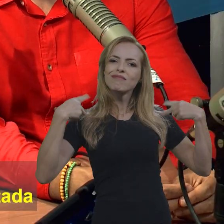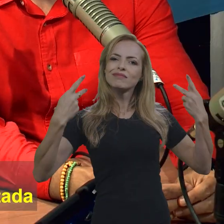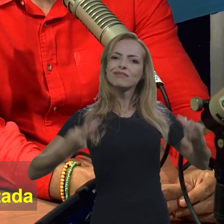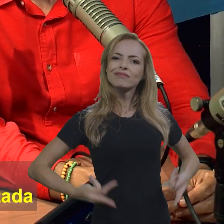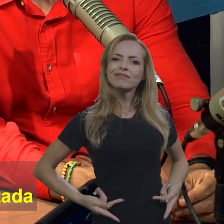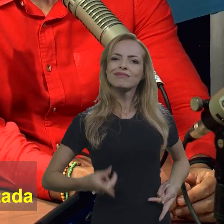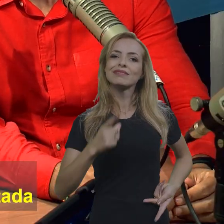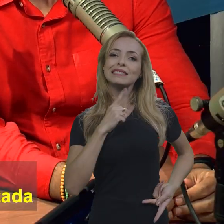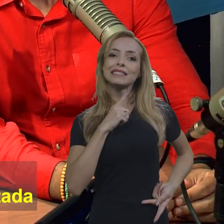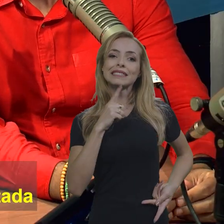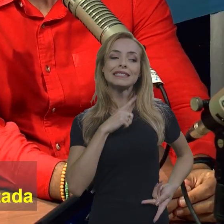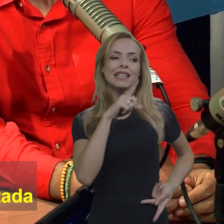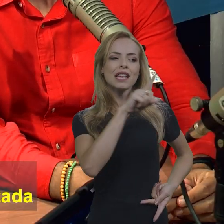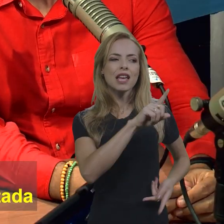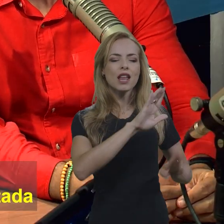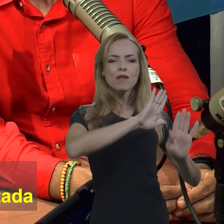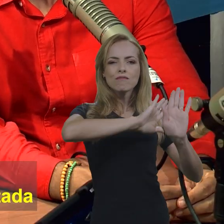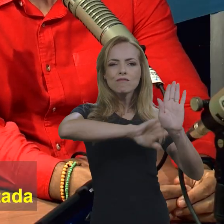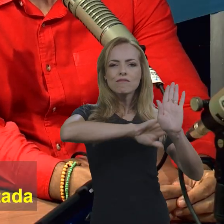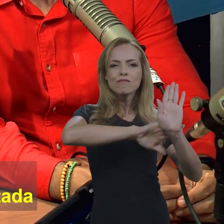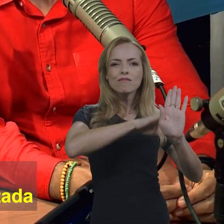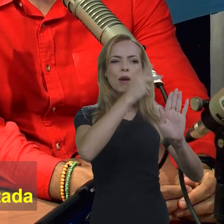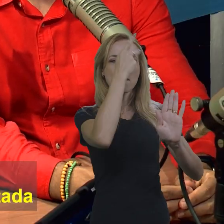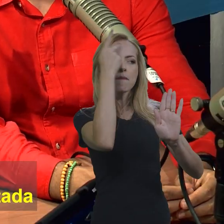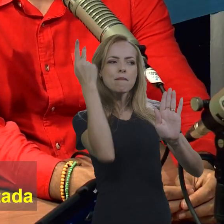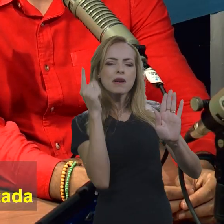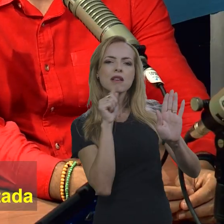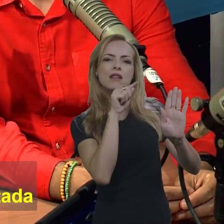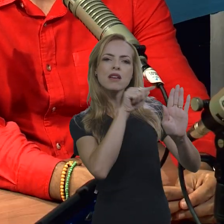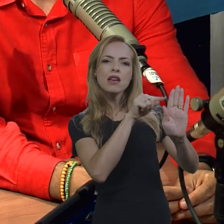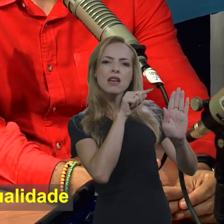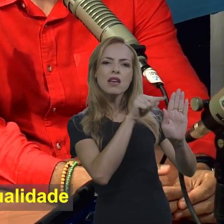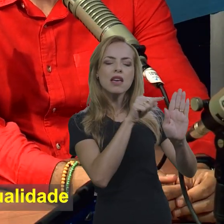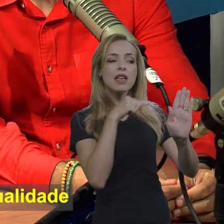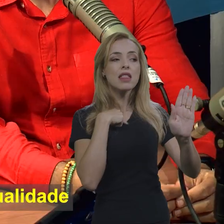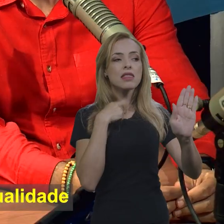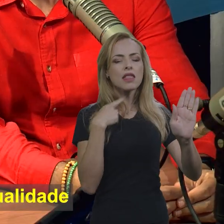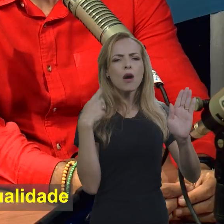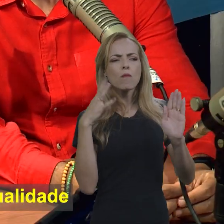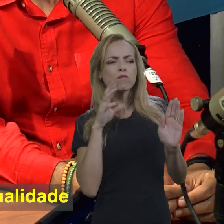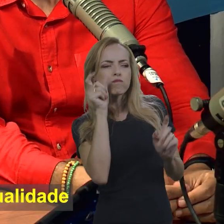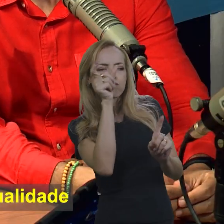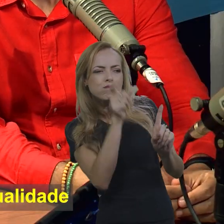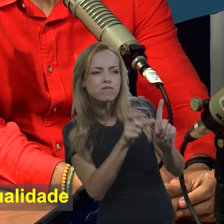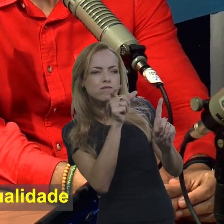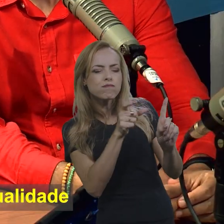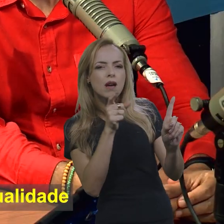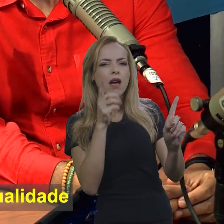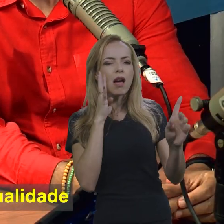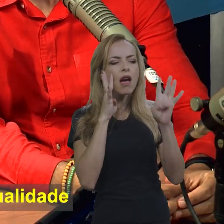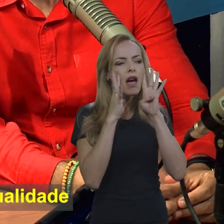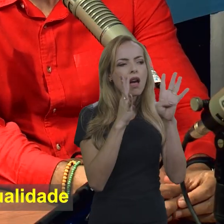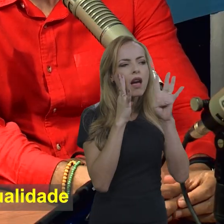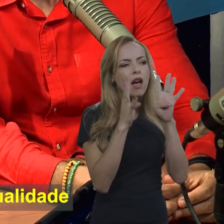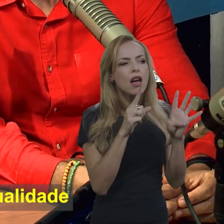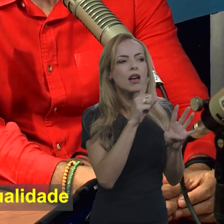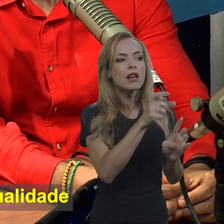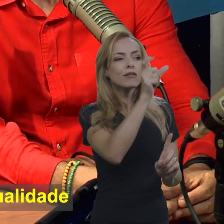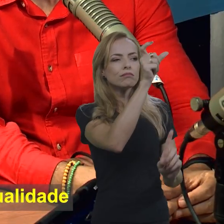ele disse, atrás daquela pessoa que estava sendo tratada e que observou-se que ele tinha